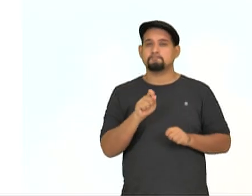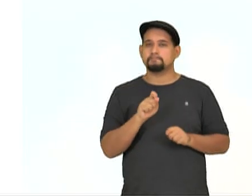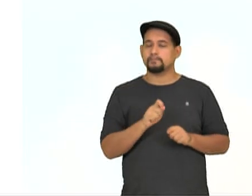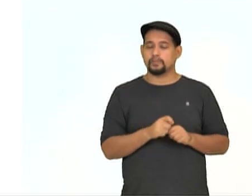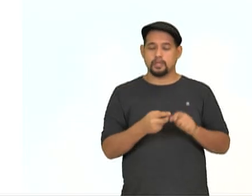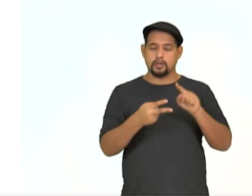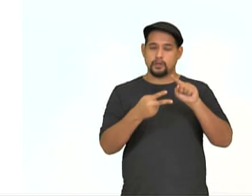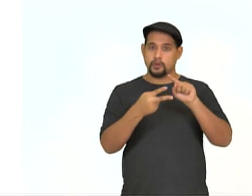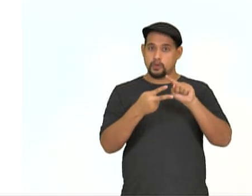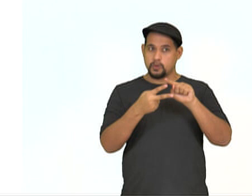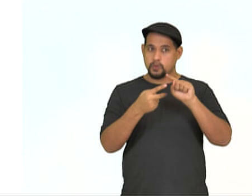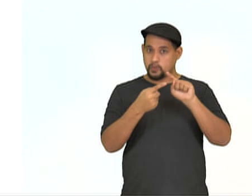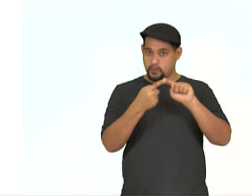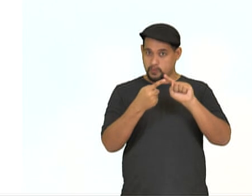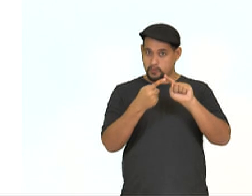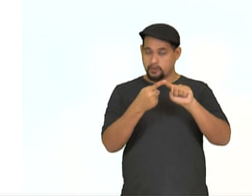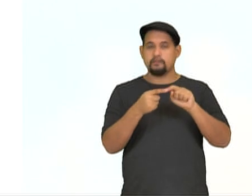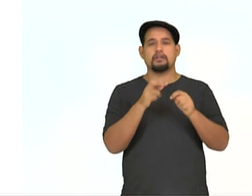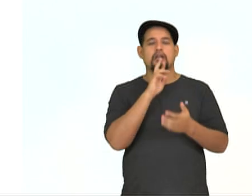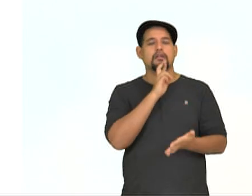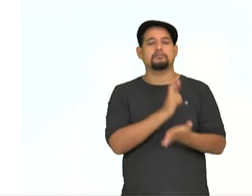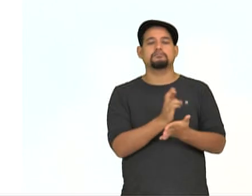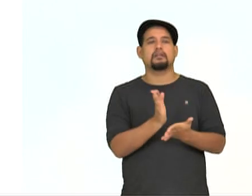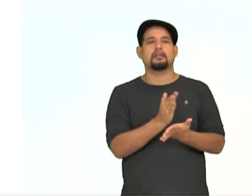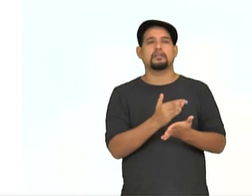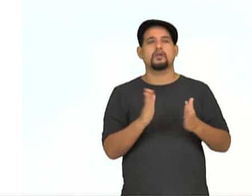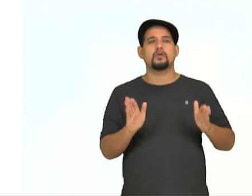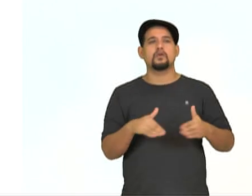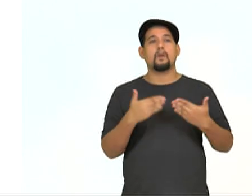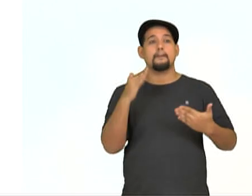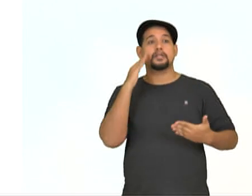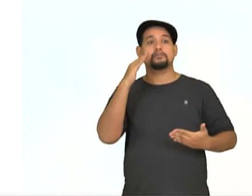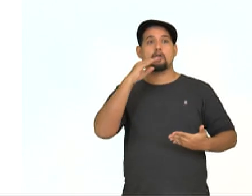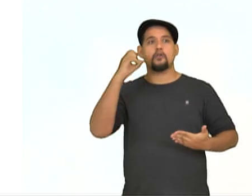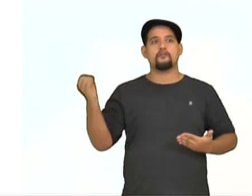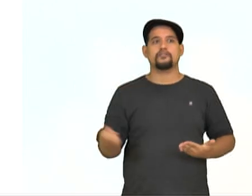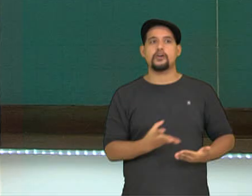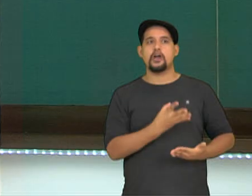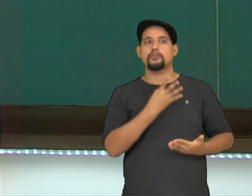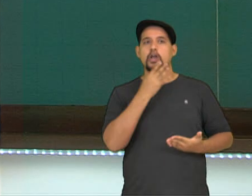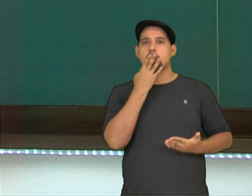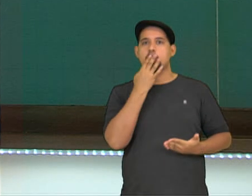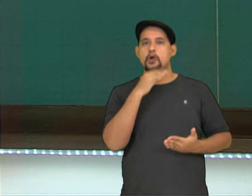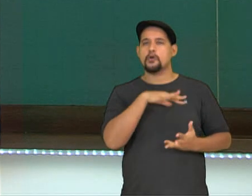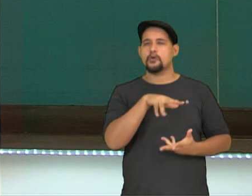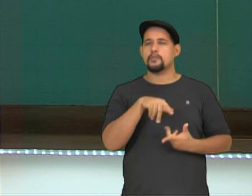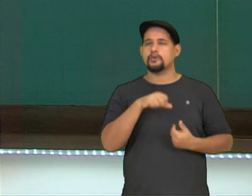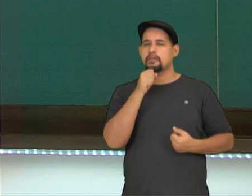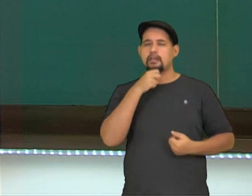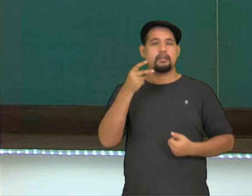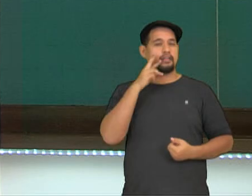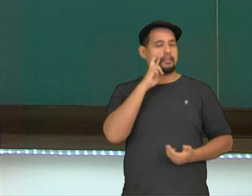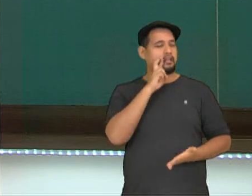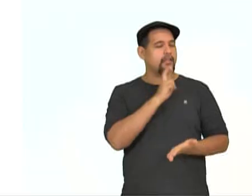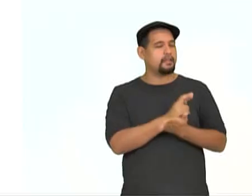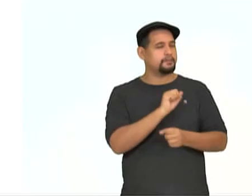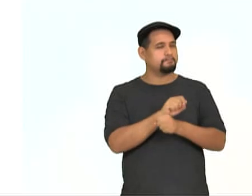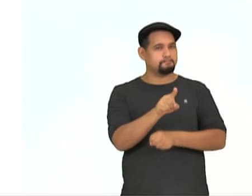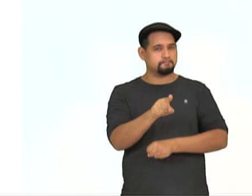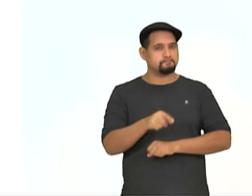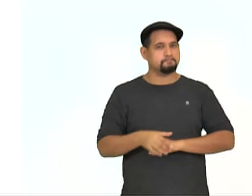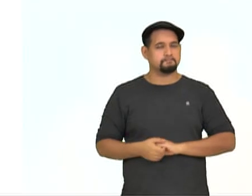fazer uma questãozinha aqui. Responda no seu caderno, qual foi a principal inovação da cor no mundo antigo? Dá uma olhadinha lá, responde e eu fico